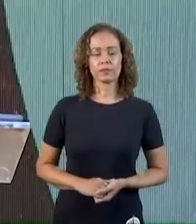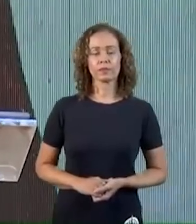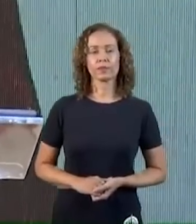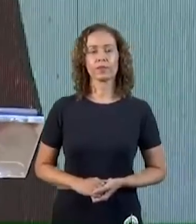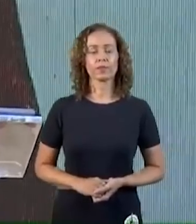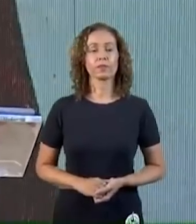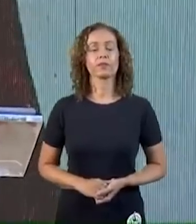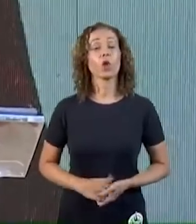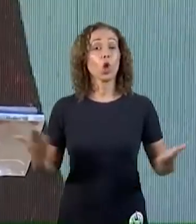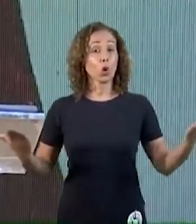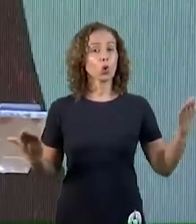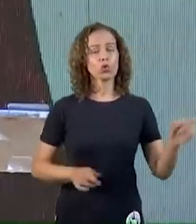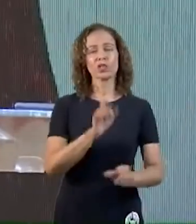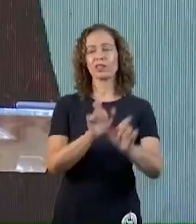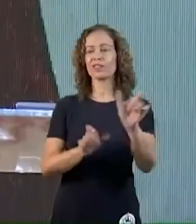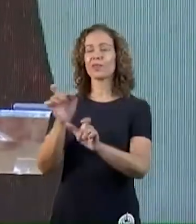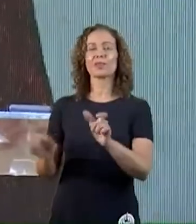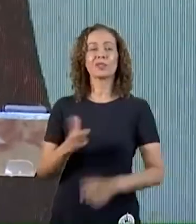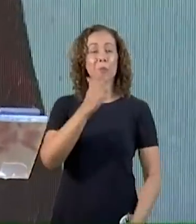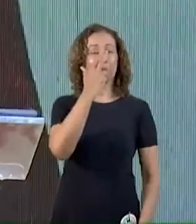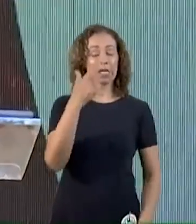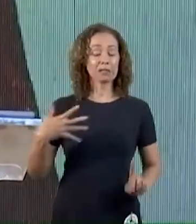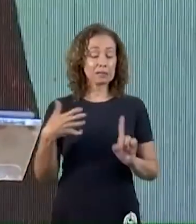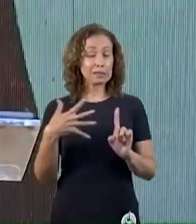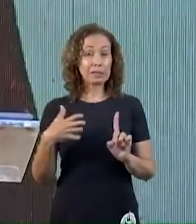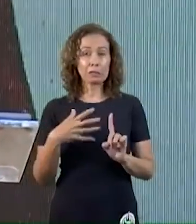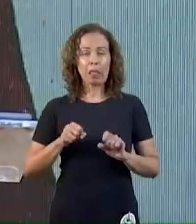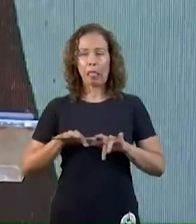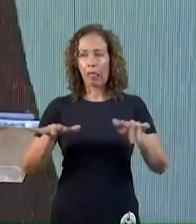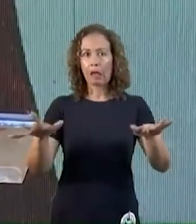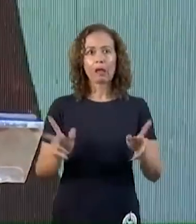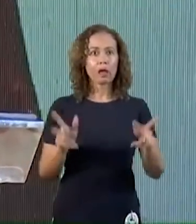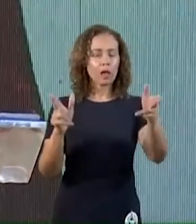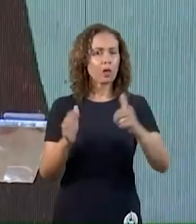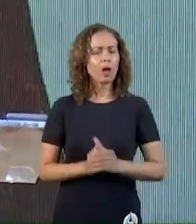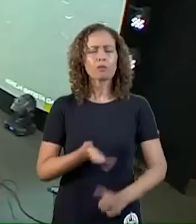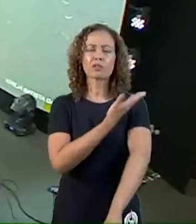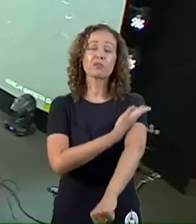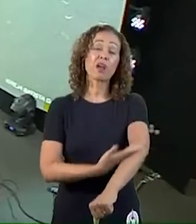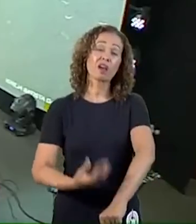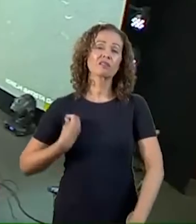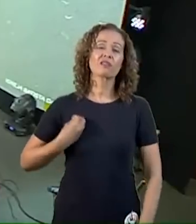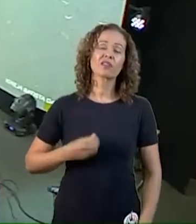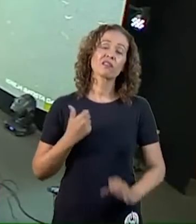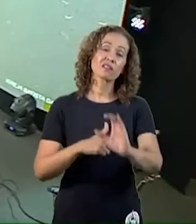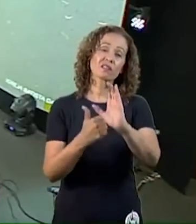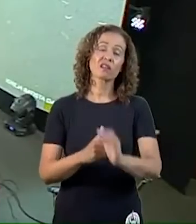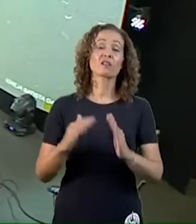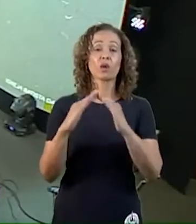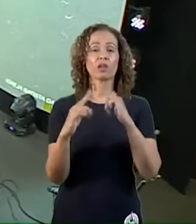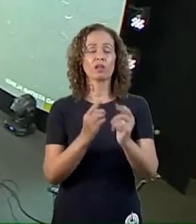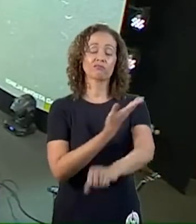Muitos hoje, infelizmente, estão infectados com essa doença. Acostumaram com certo tipo de vida cristã, acostumaram com a igreja,